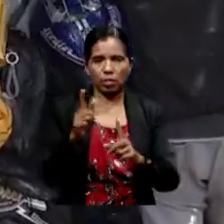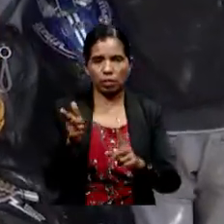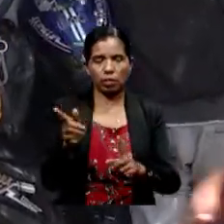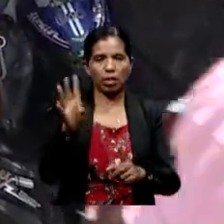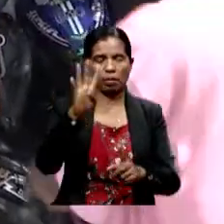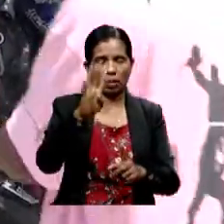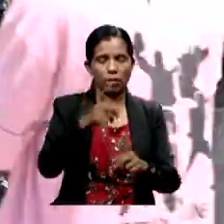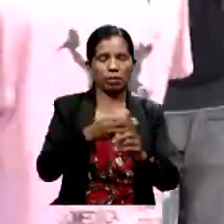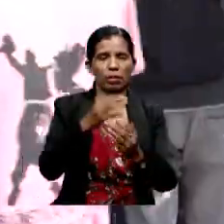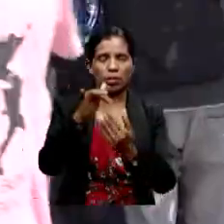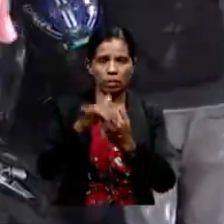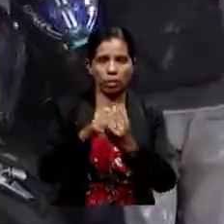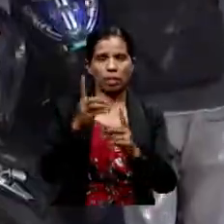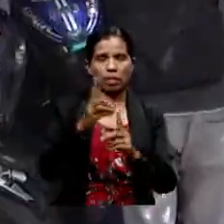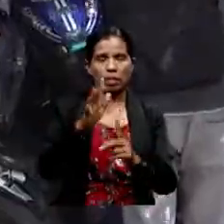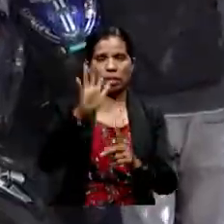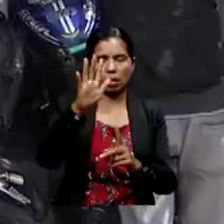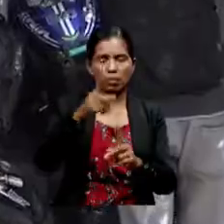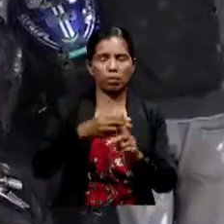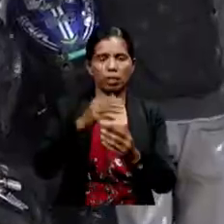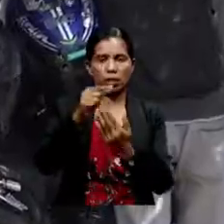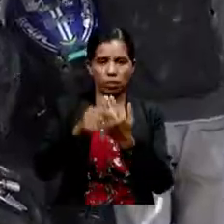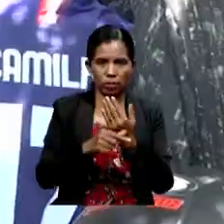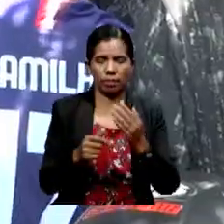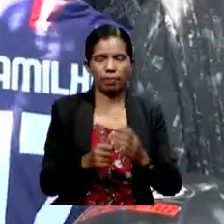julio no lorong 5 fulan agosto. De rekrutamentu